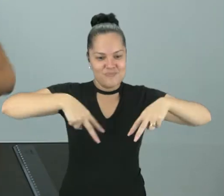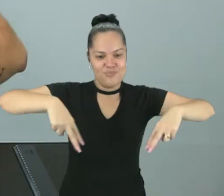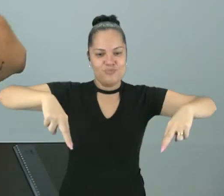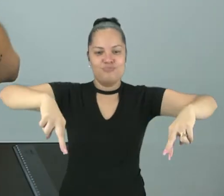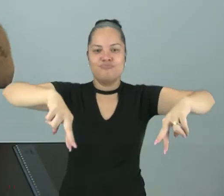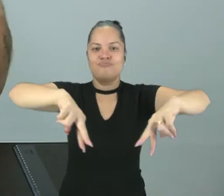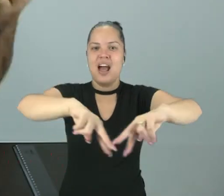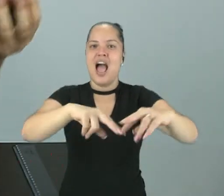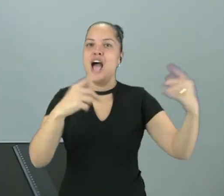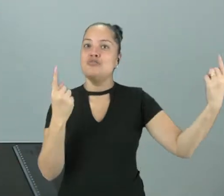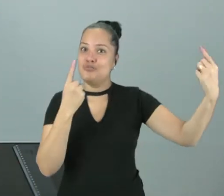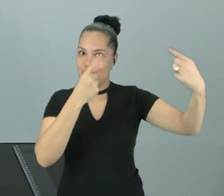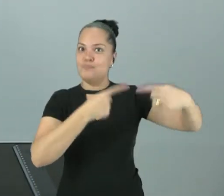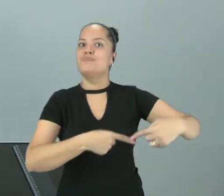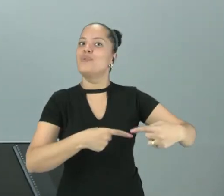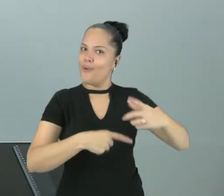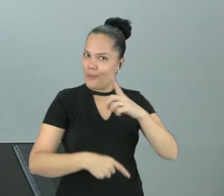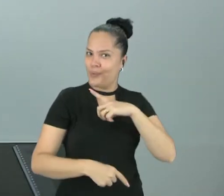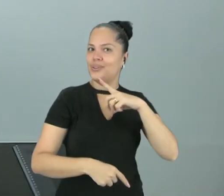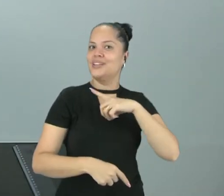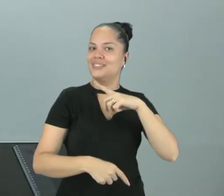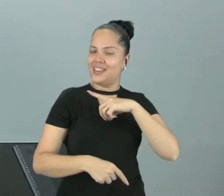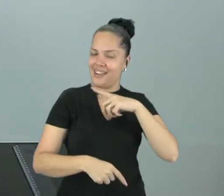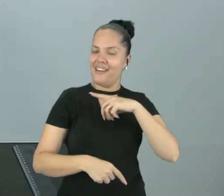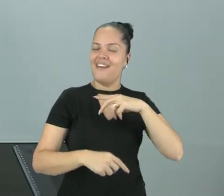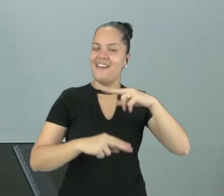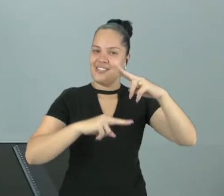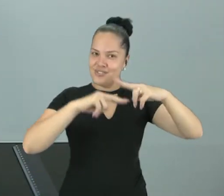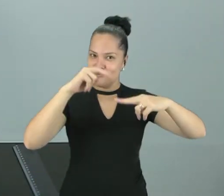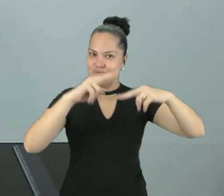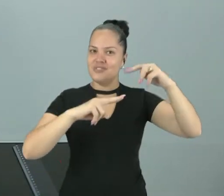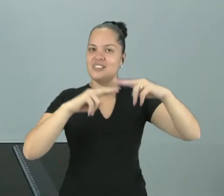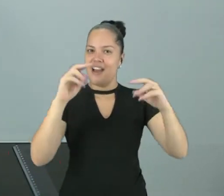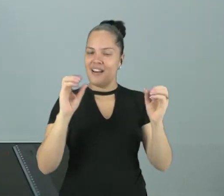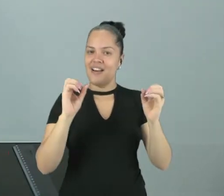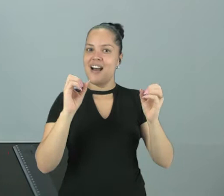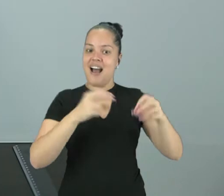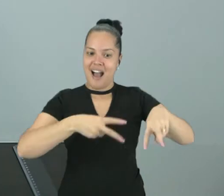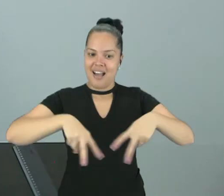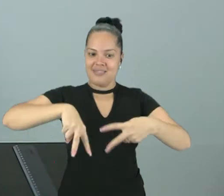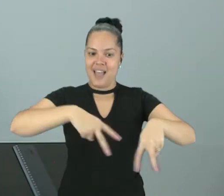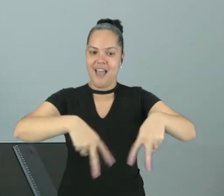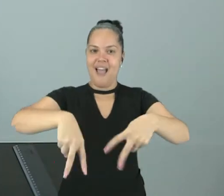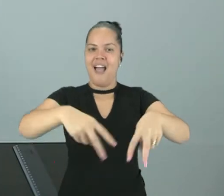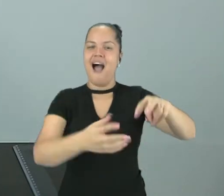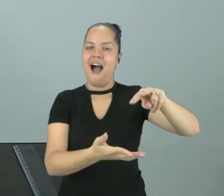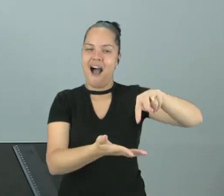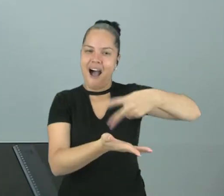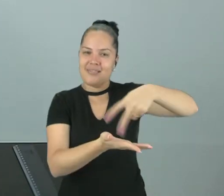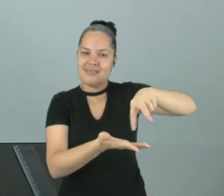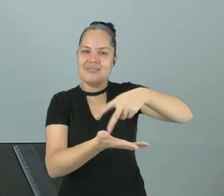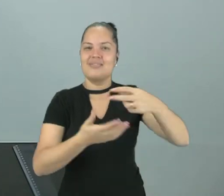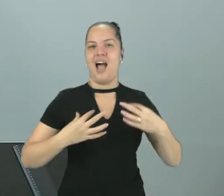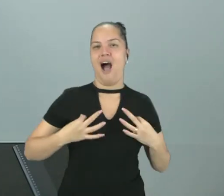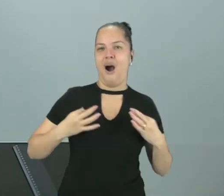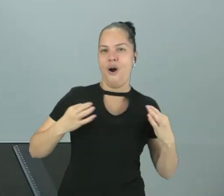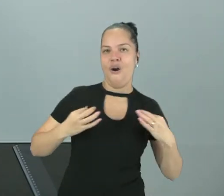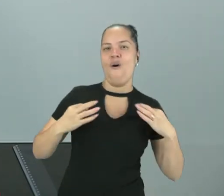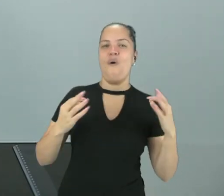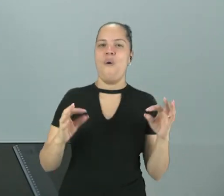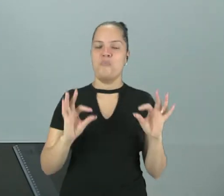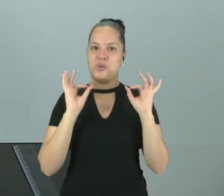concurso né hoje temos vários concursos aí dá melhor quadrilha mudou algumas vestimentas né